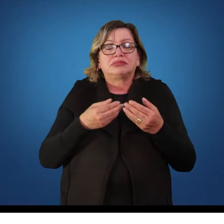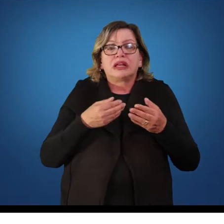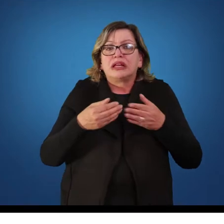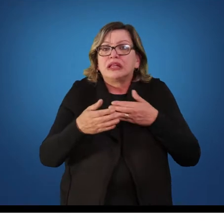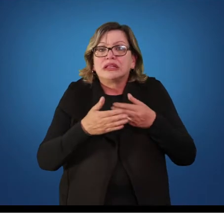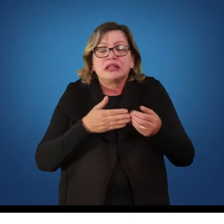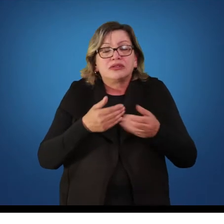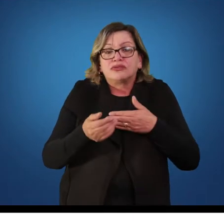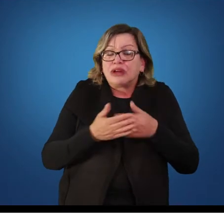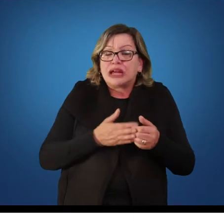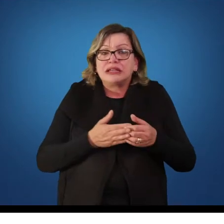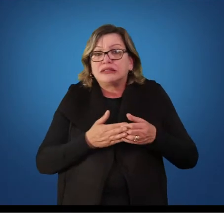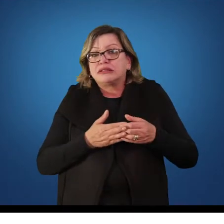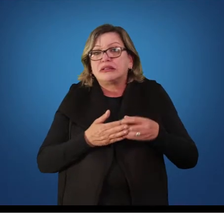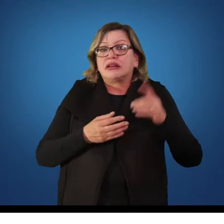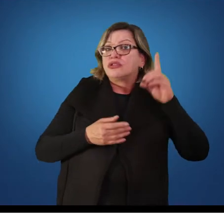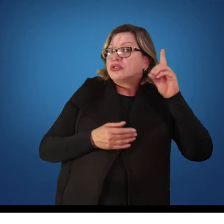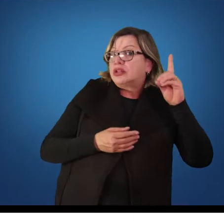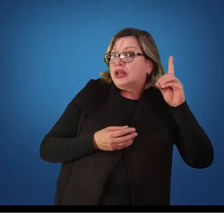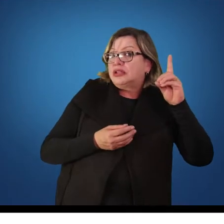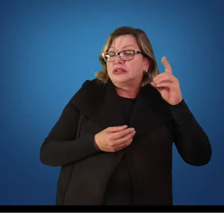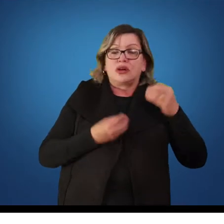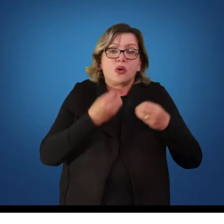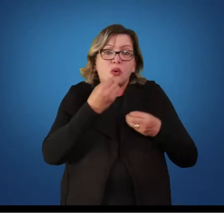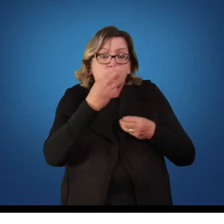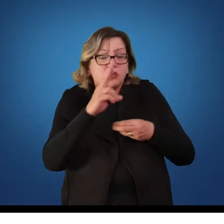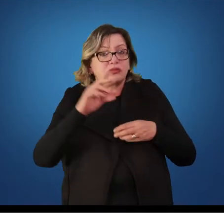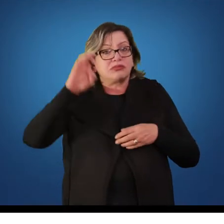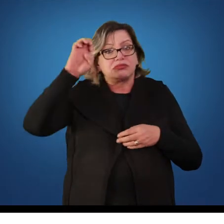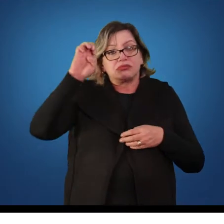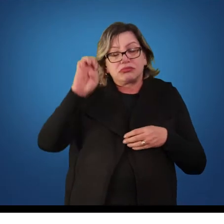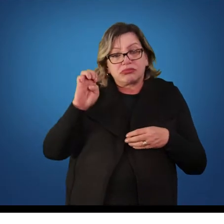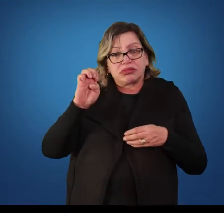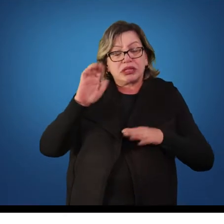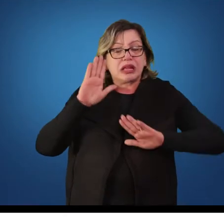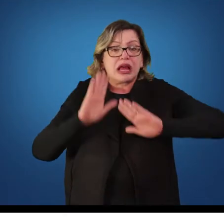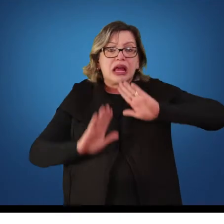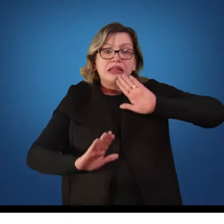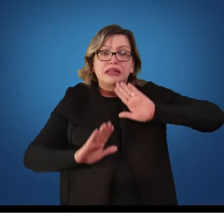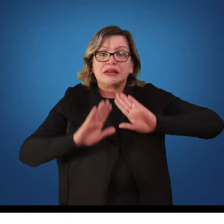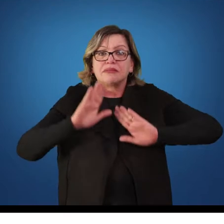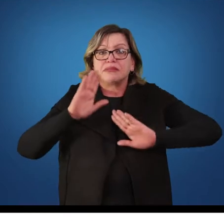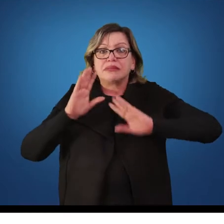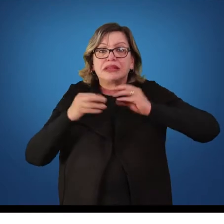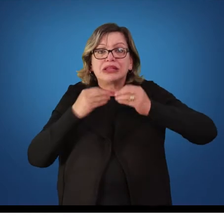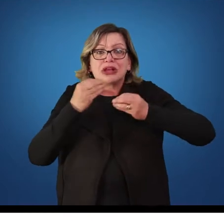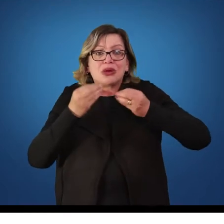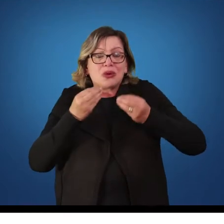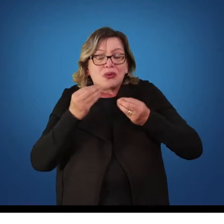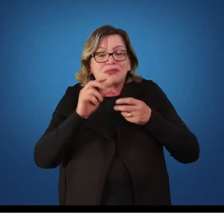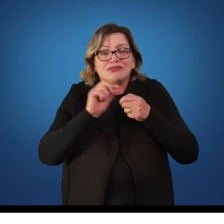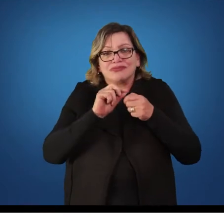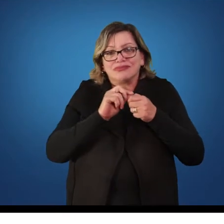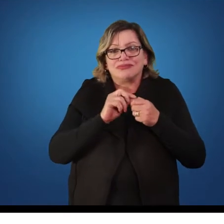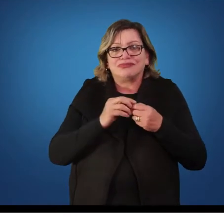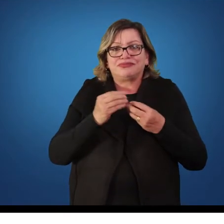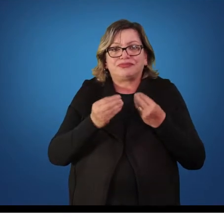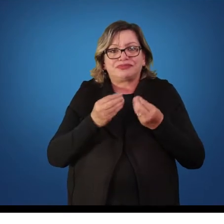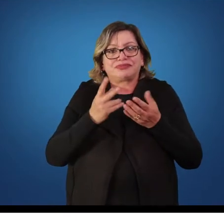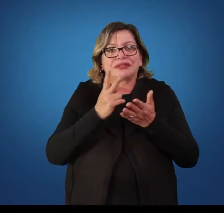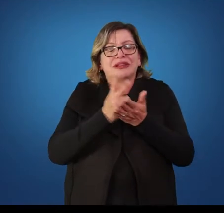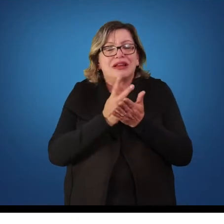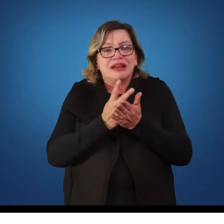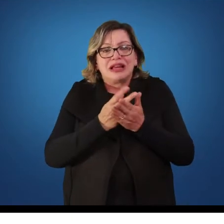necessariamente esquerda e direita dependendo de onde você estiver em que lado você estiver